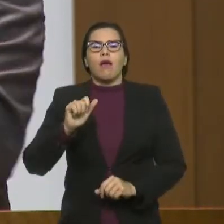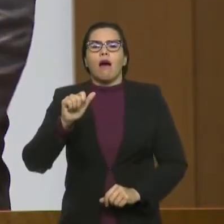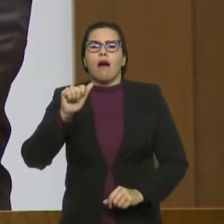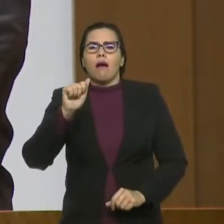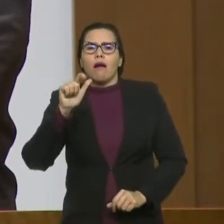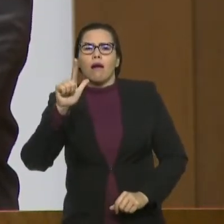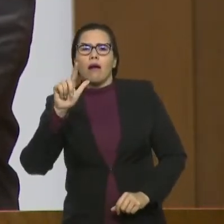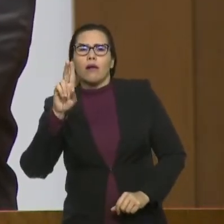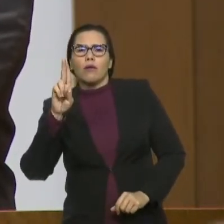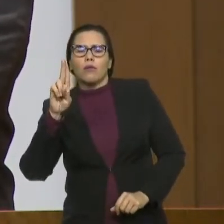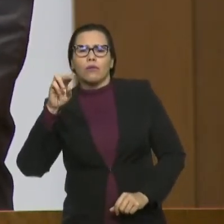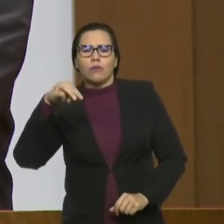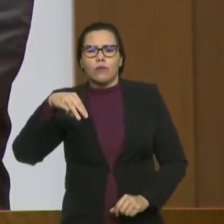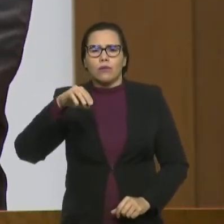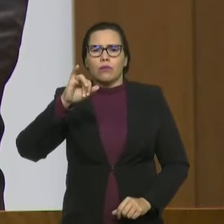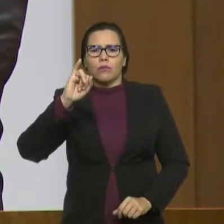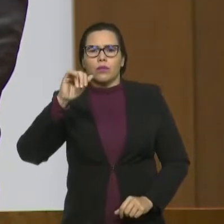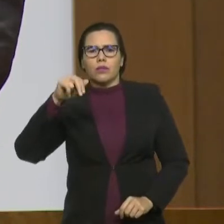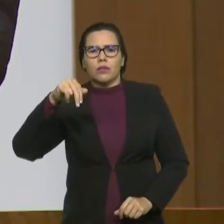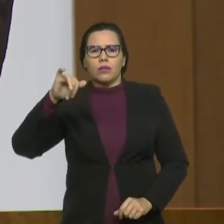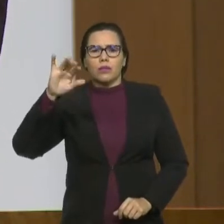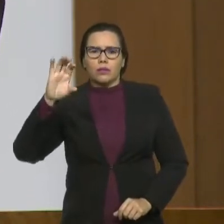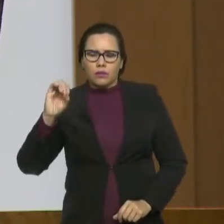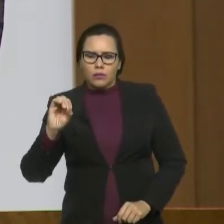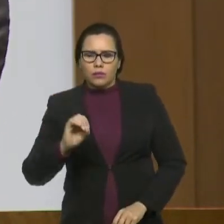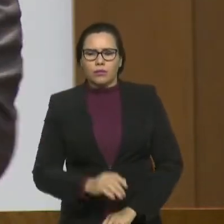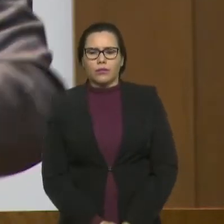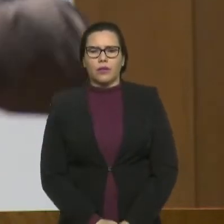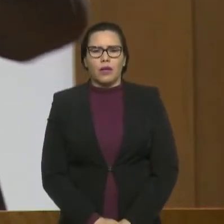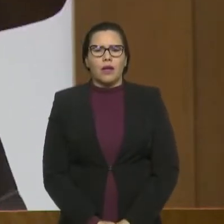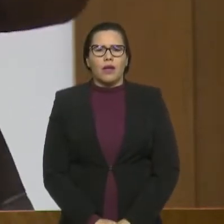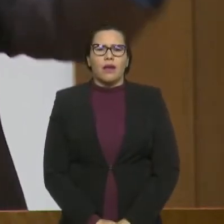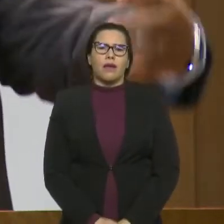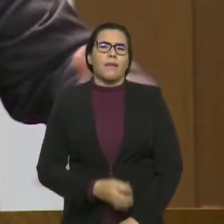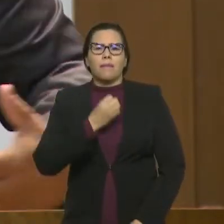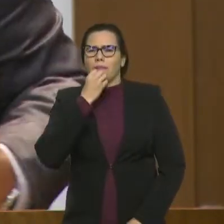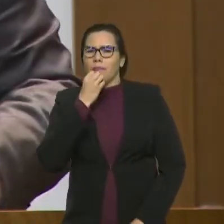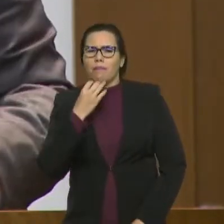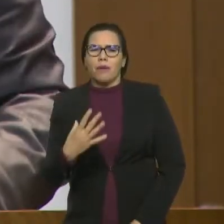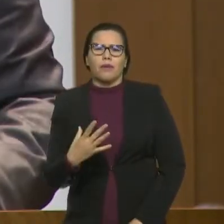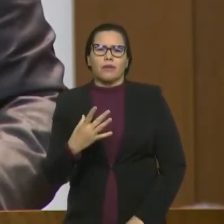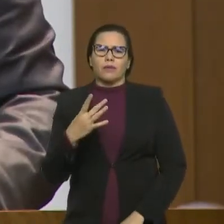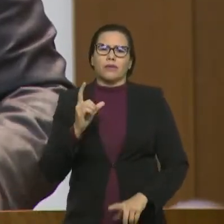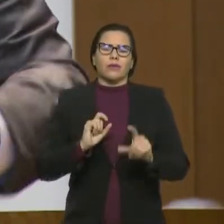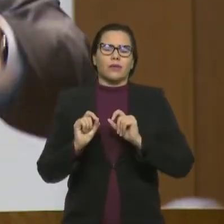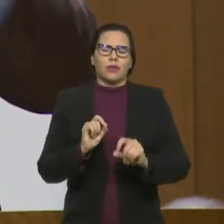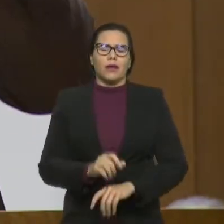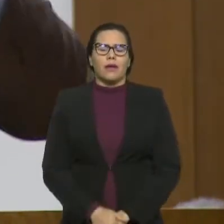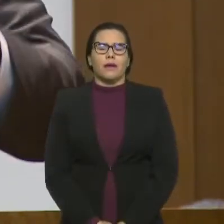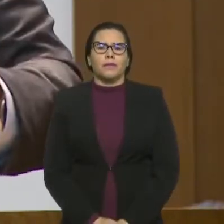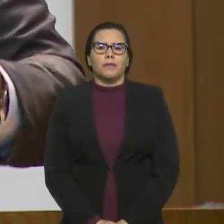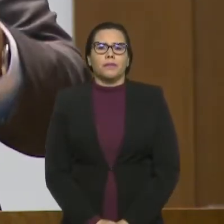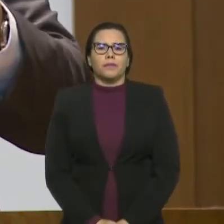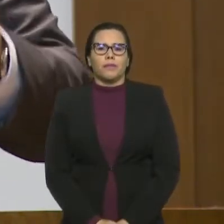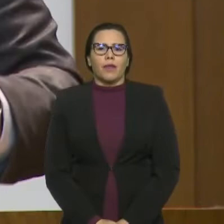ambiental e nas políticas voltadas, principalmente para as questões sociais, no cinturão verde da empresa.